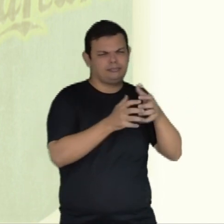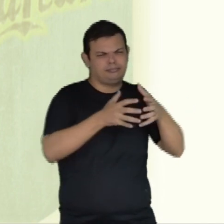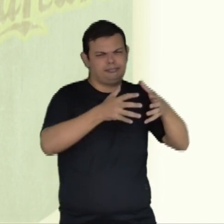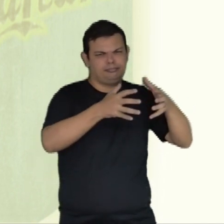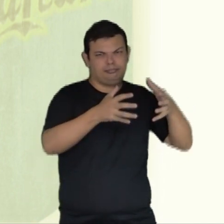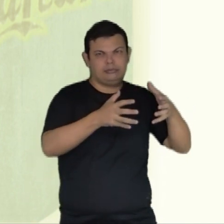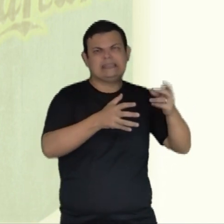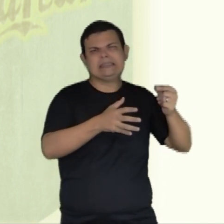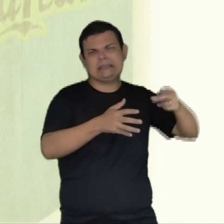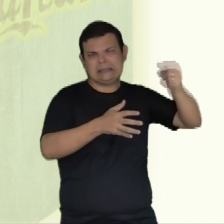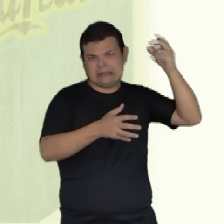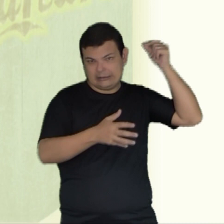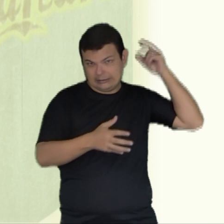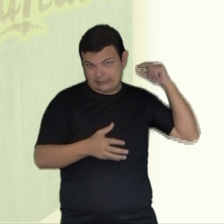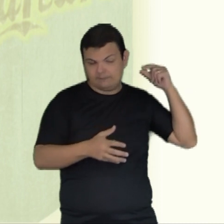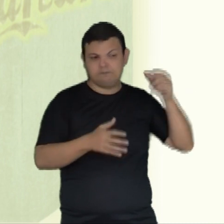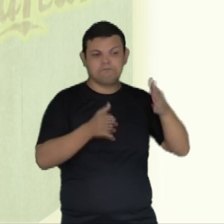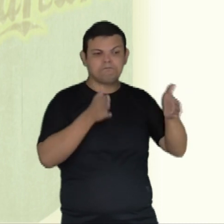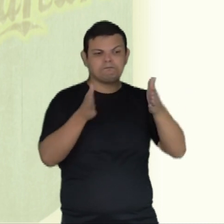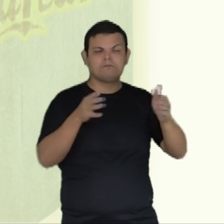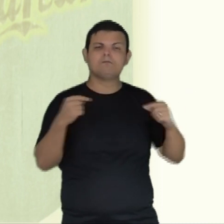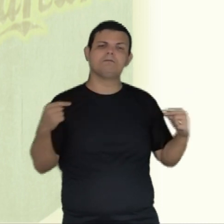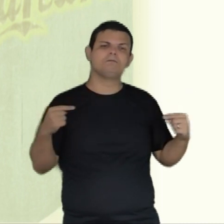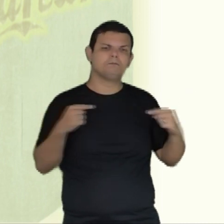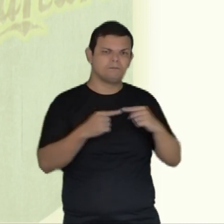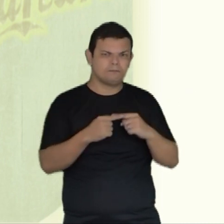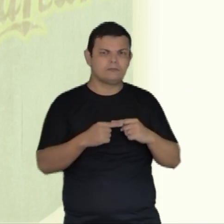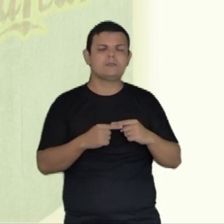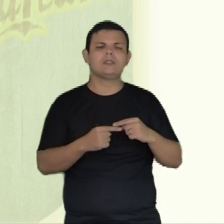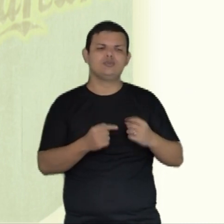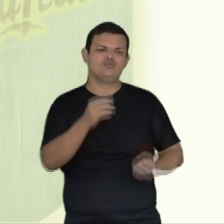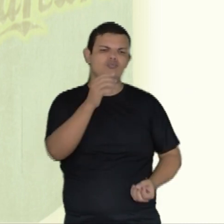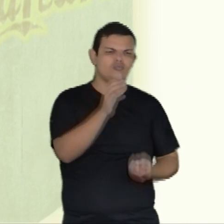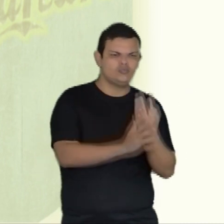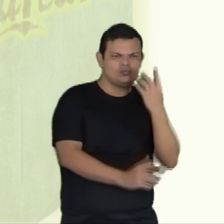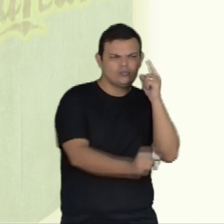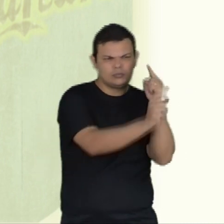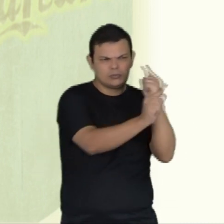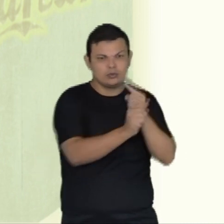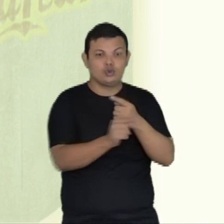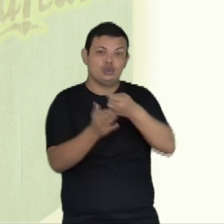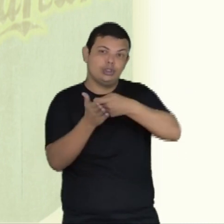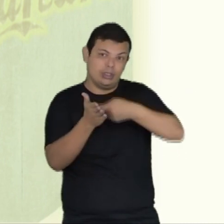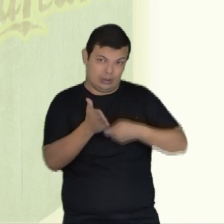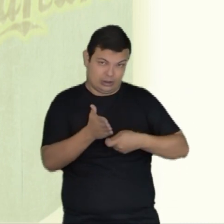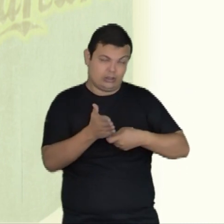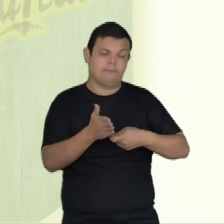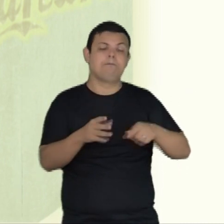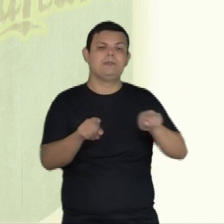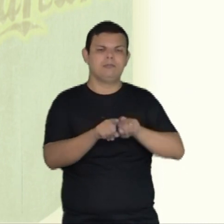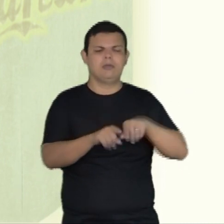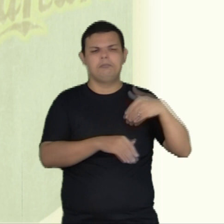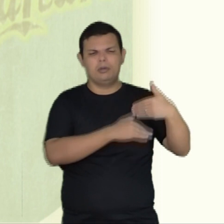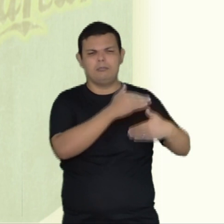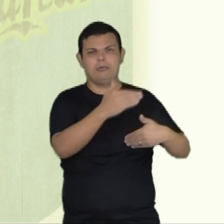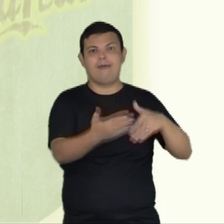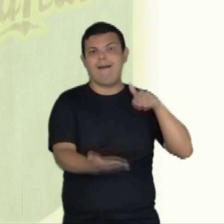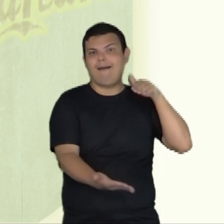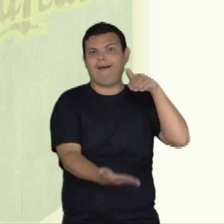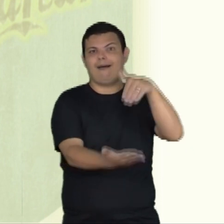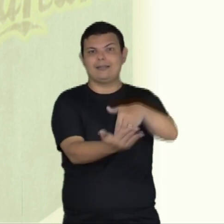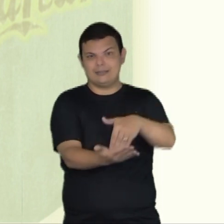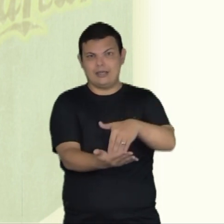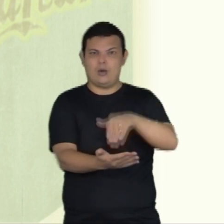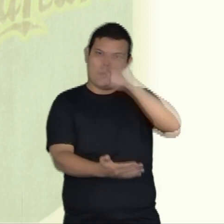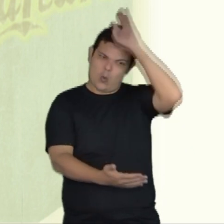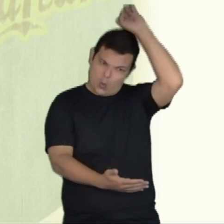Idade Antiga. Essa época se refere desde o momento de descoberta e uso da escrita até o declínio do Império Romano Ocidental